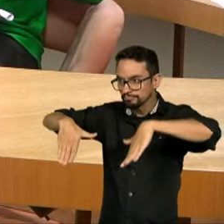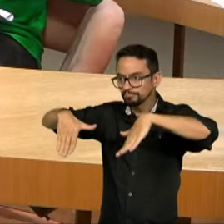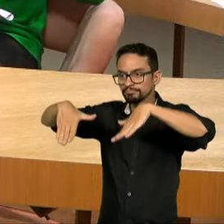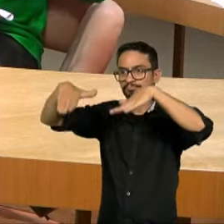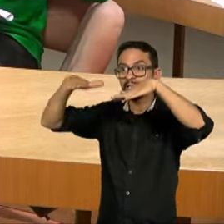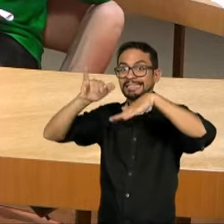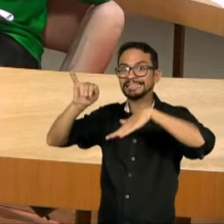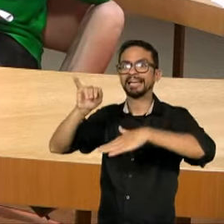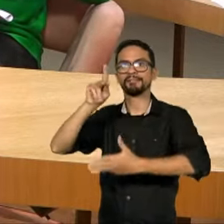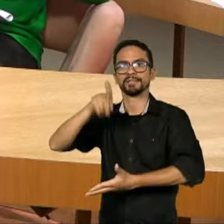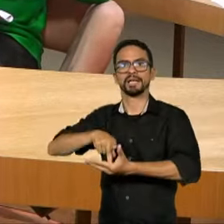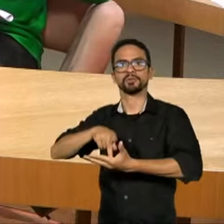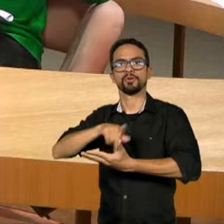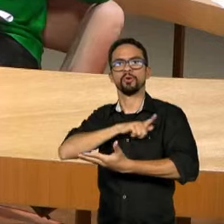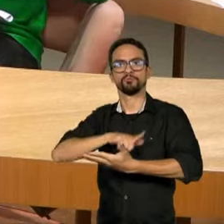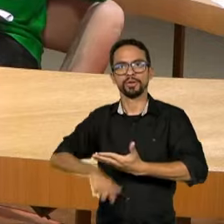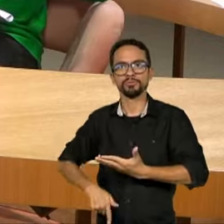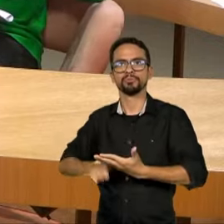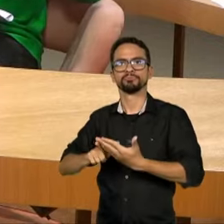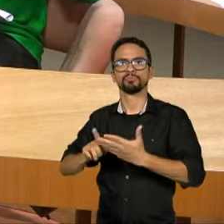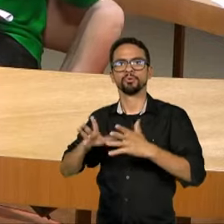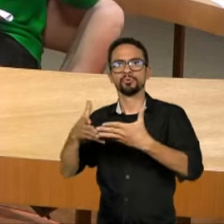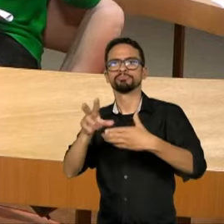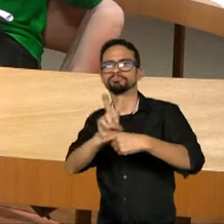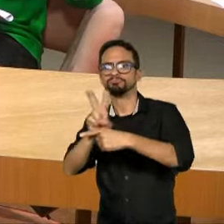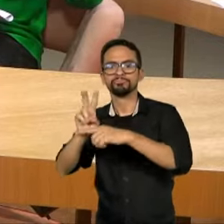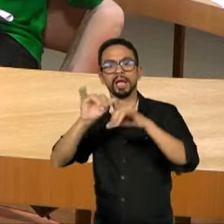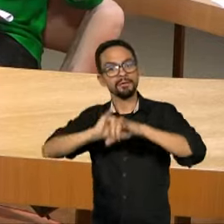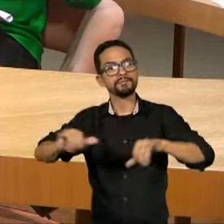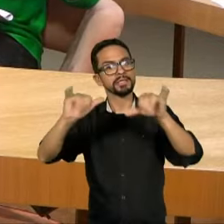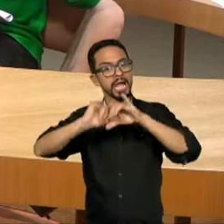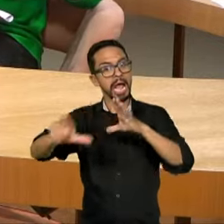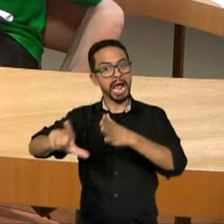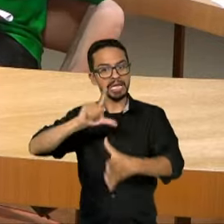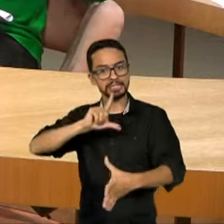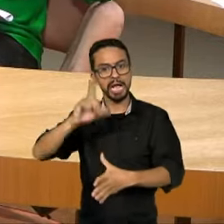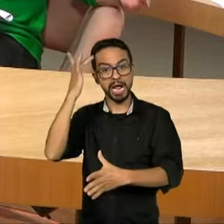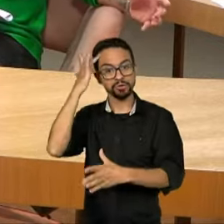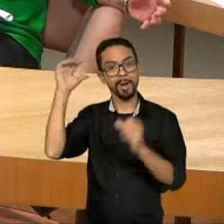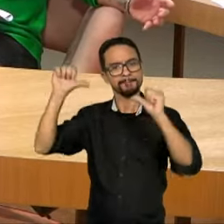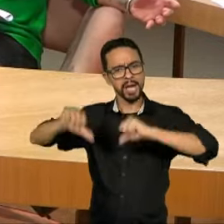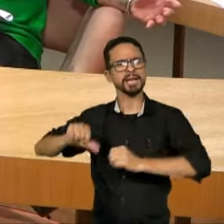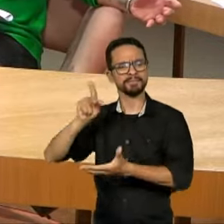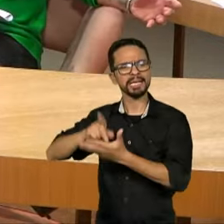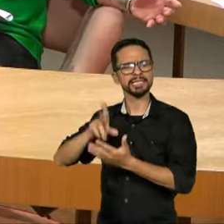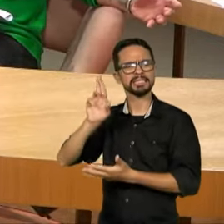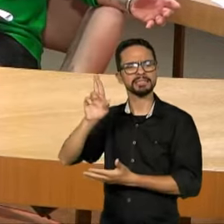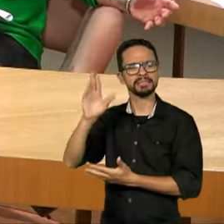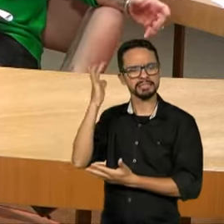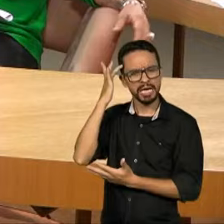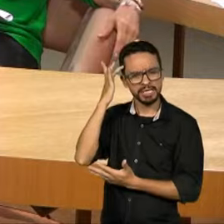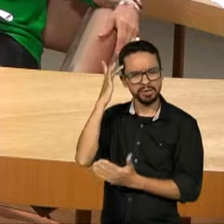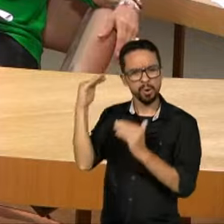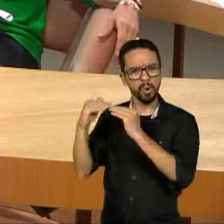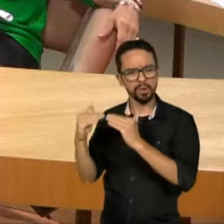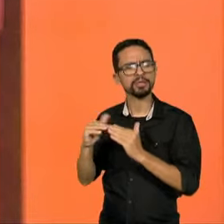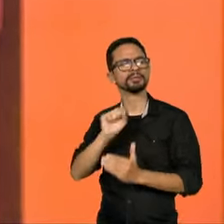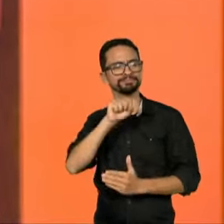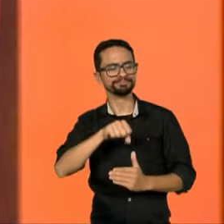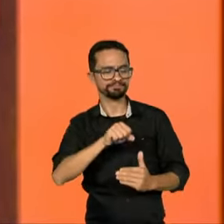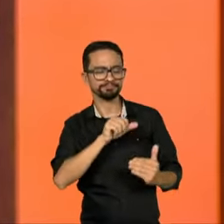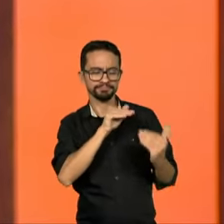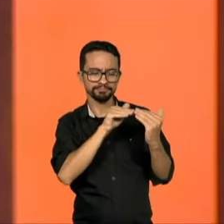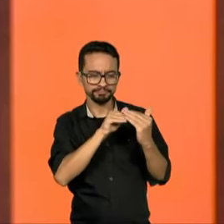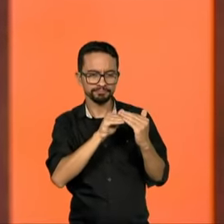não tivessem realmente feito os alertas todos, poderia ter sido pior até, né? Uma tragédia maior ainda, né? Sim, nós